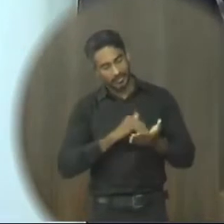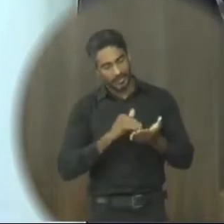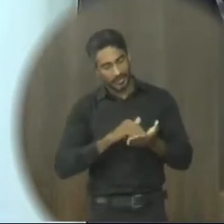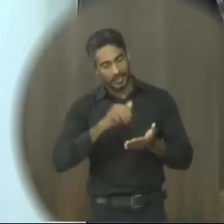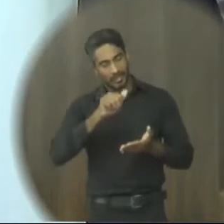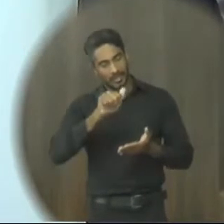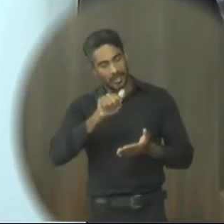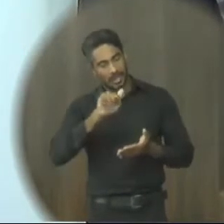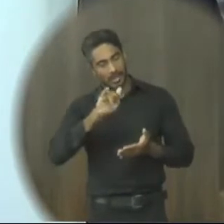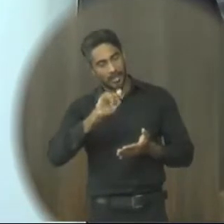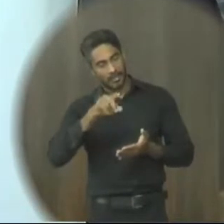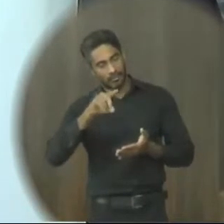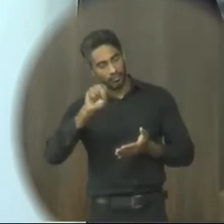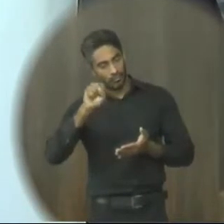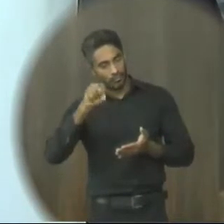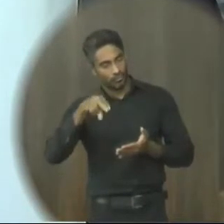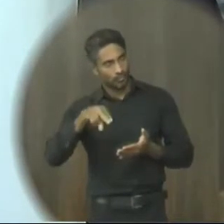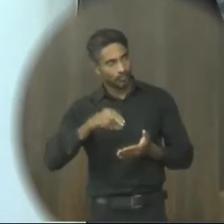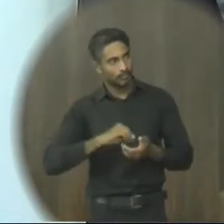engenheiro Carlos.